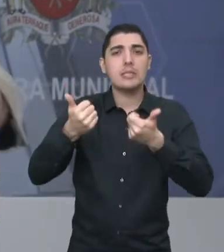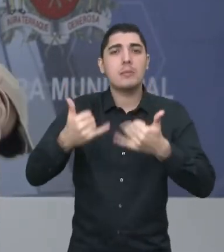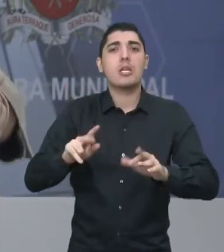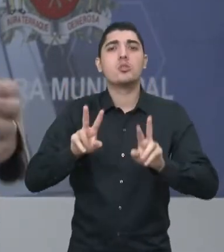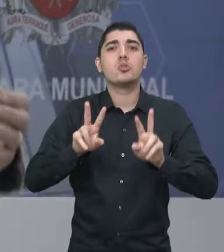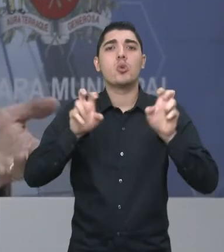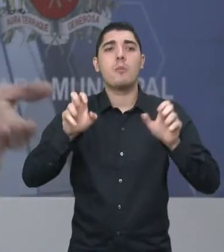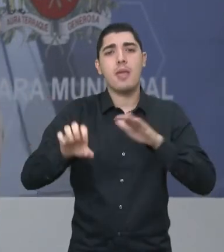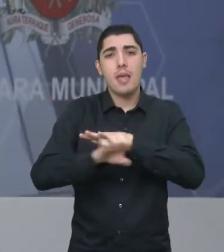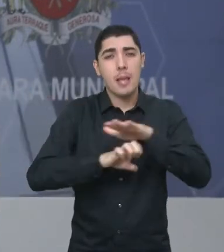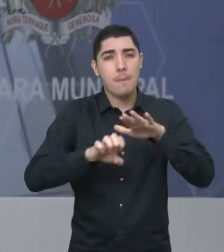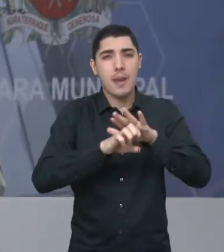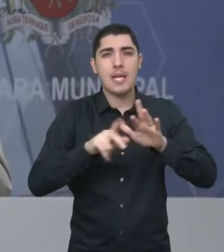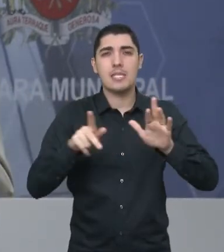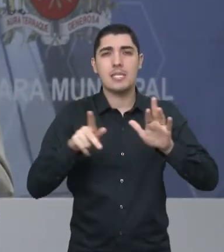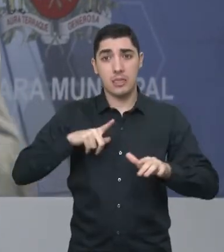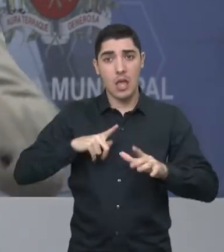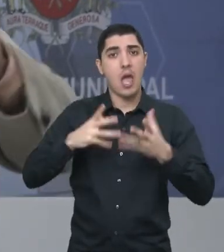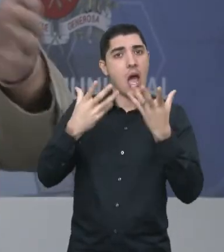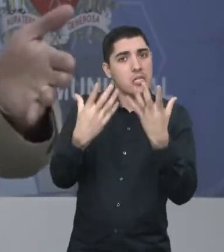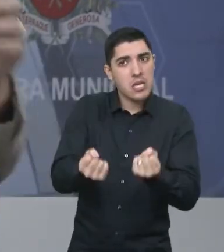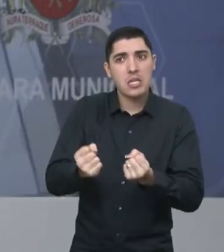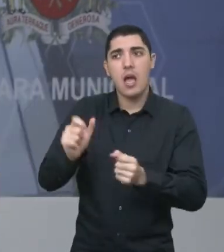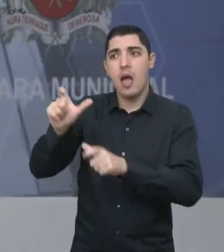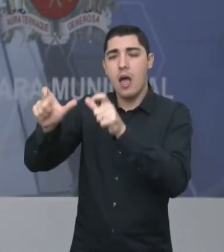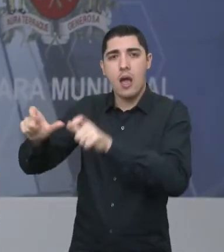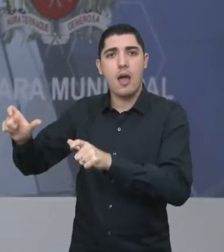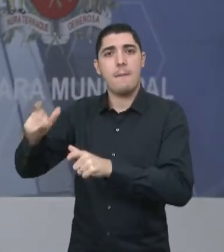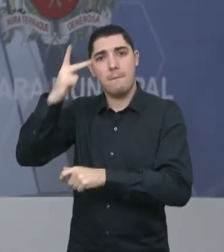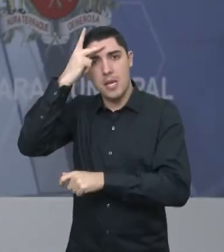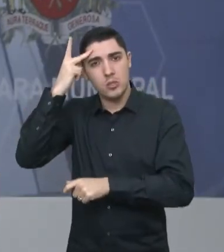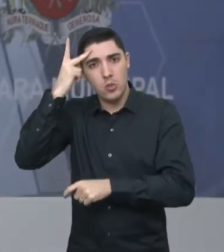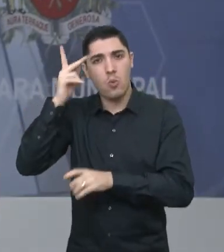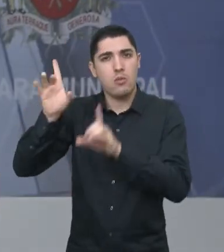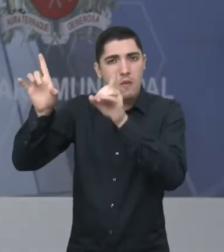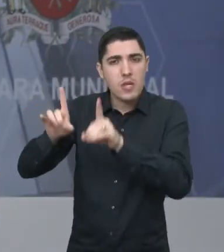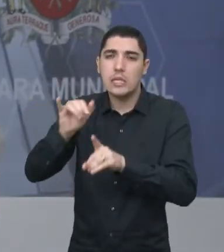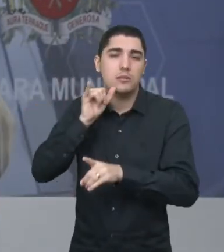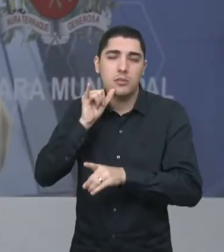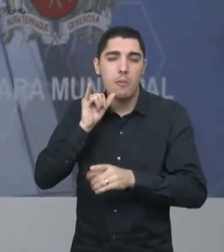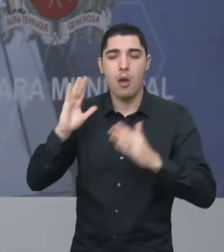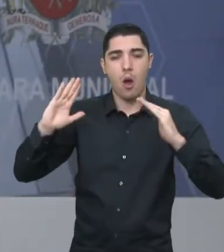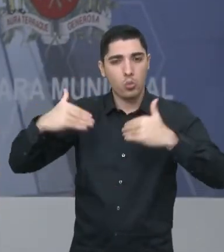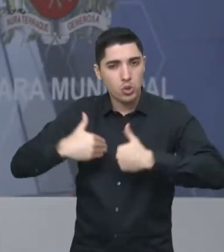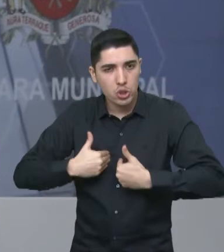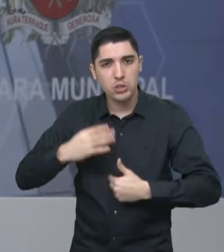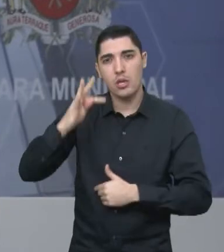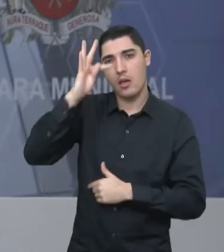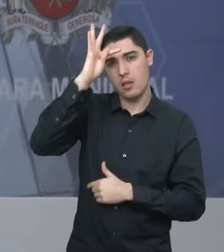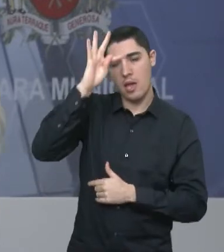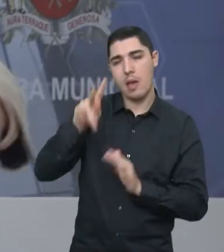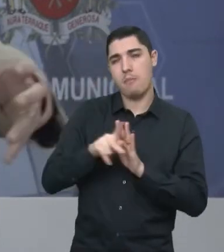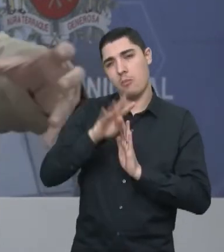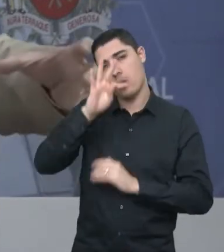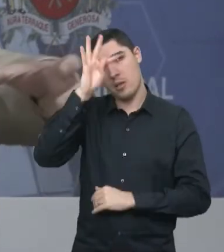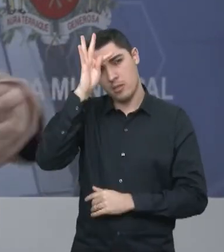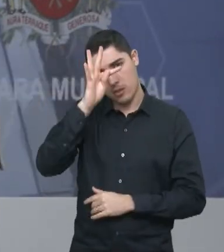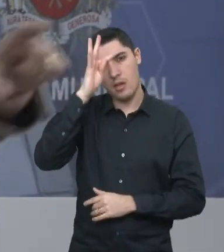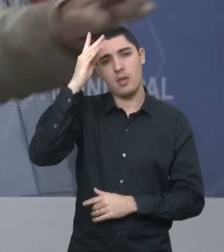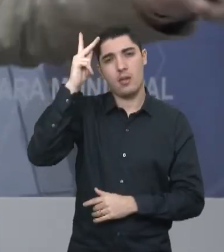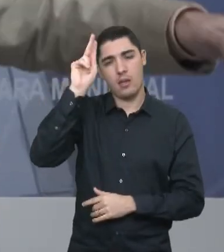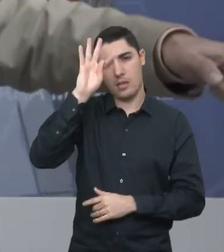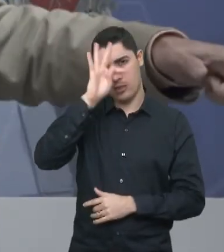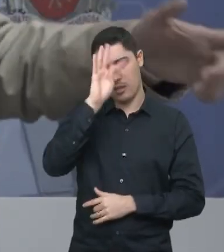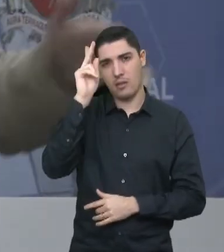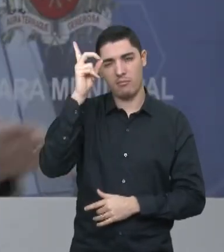que são empresas que aceitam autistas, pessoas com TDAH, e são preparadas para isso, mas tem todo um entorno